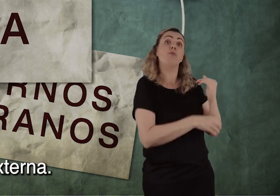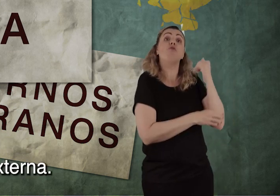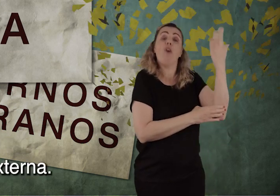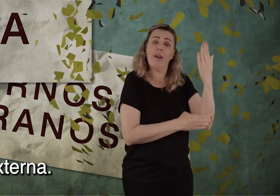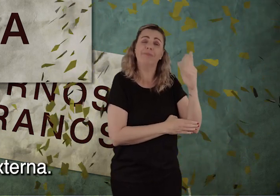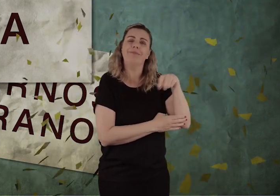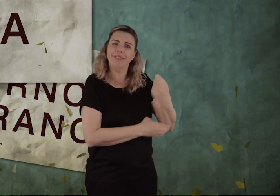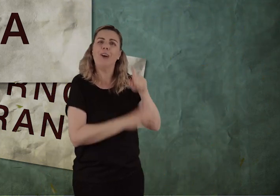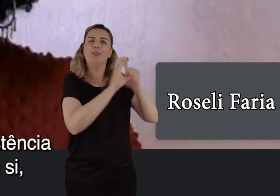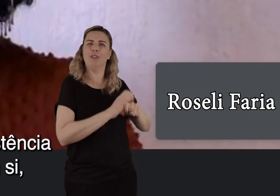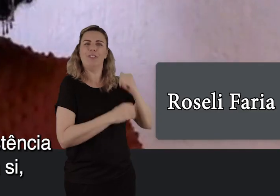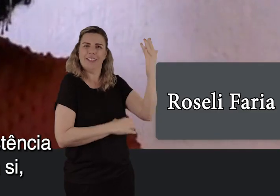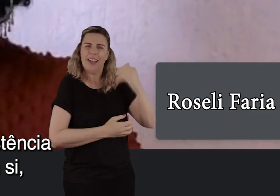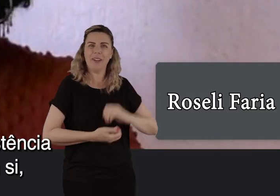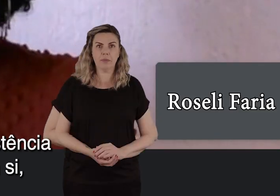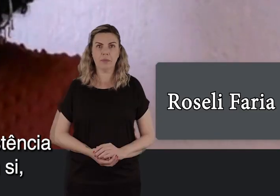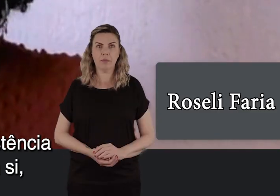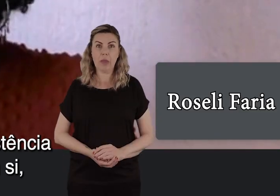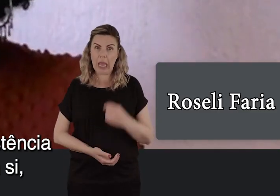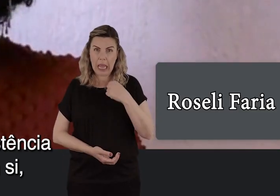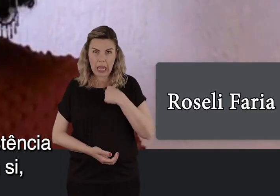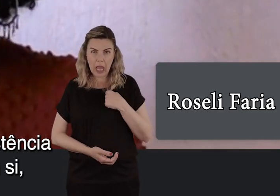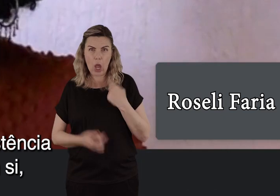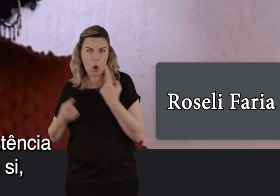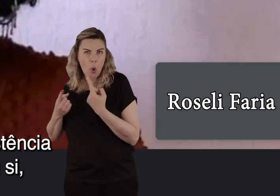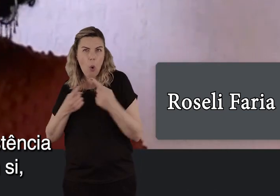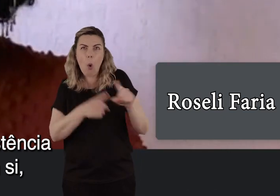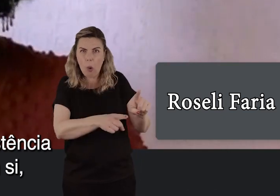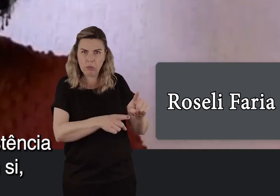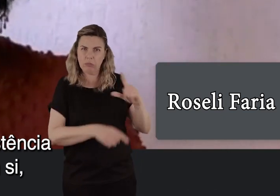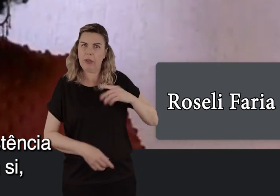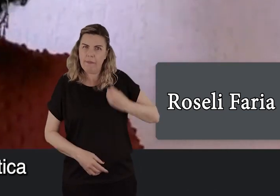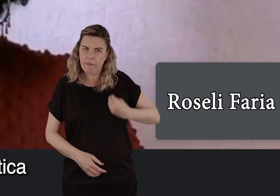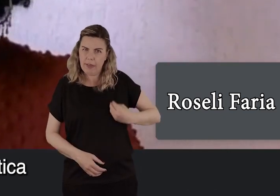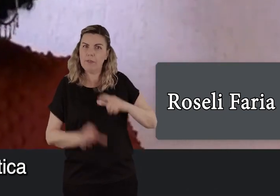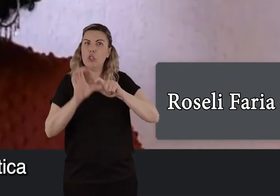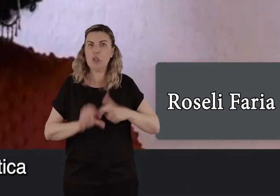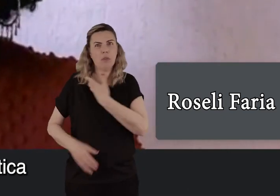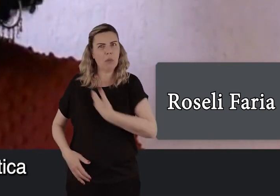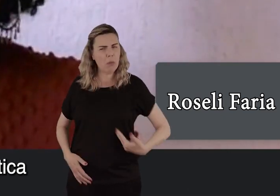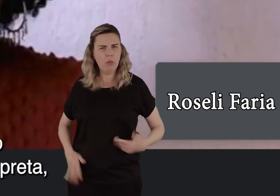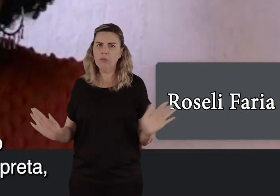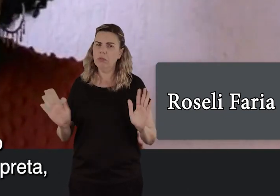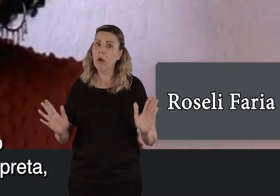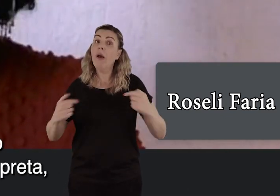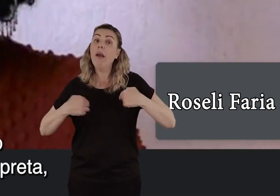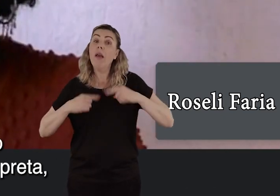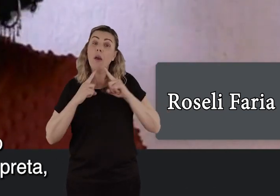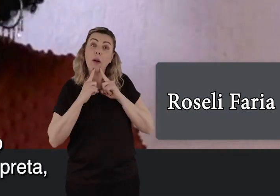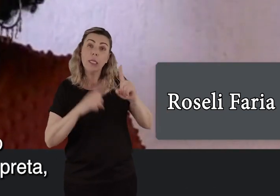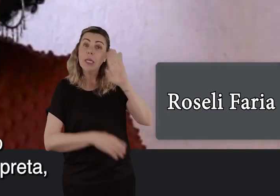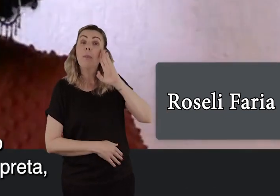a dívida externa. Eu não demonizo a existência da dívida pública em si, né? A minha grande crítica é